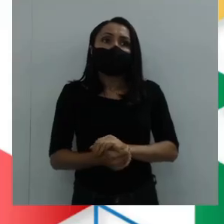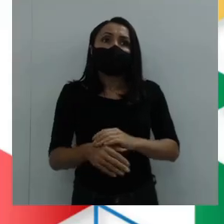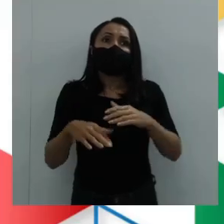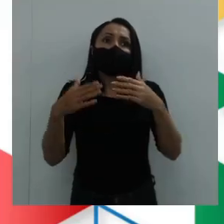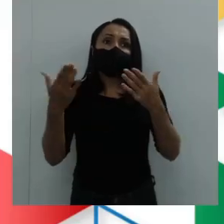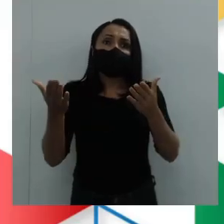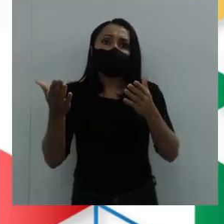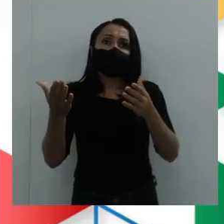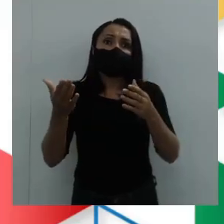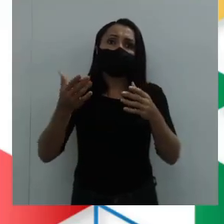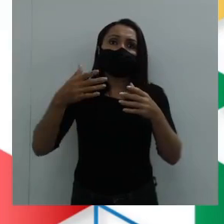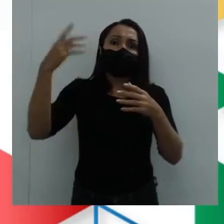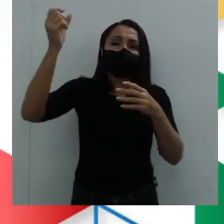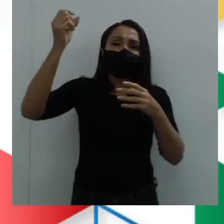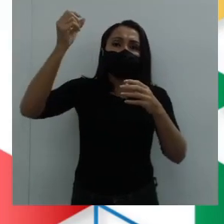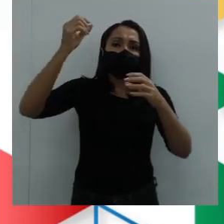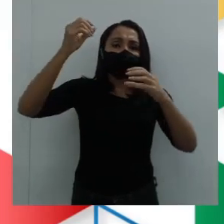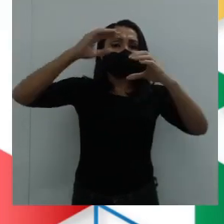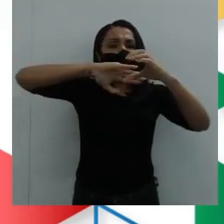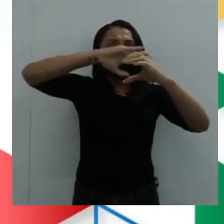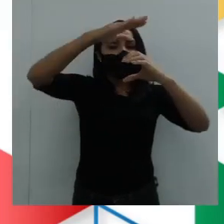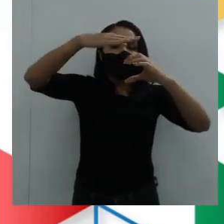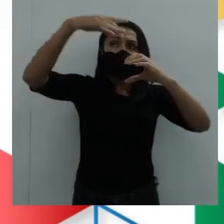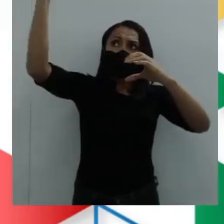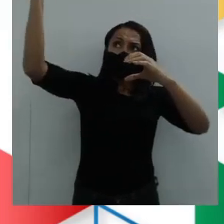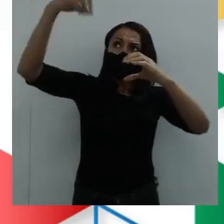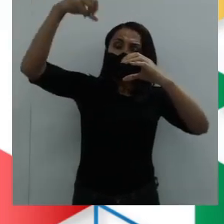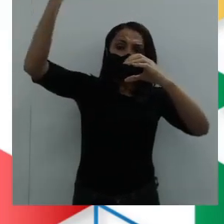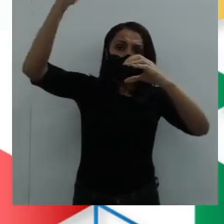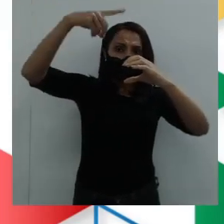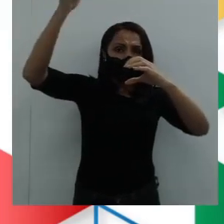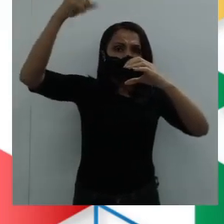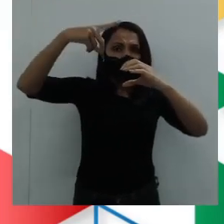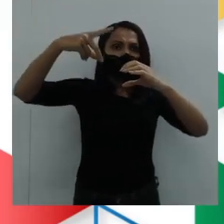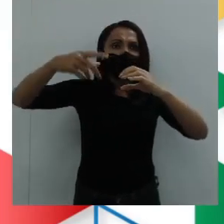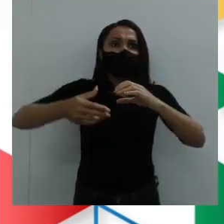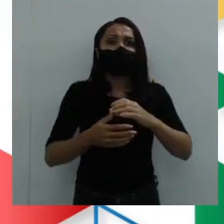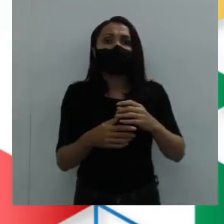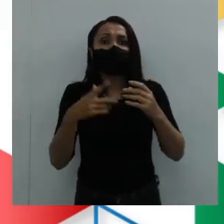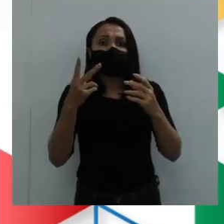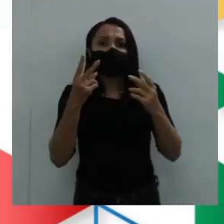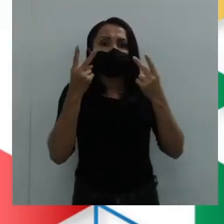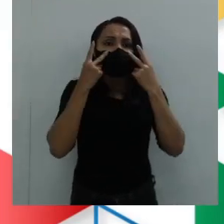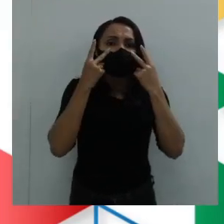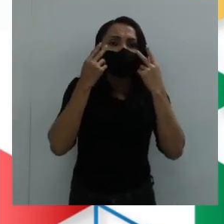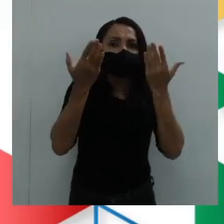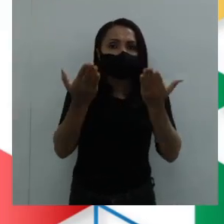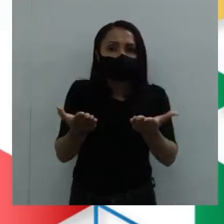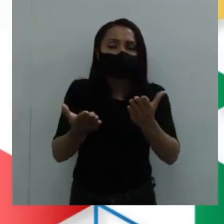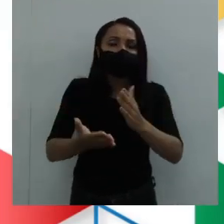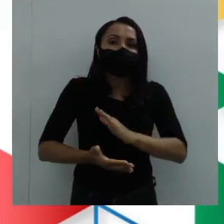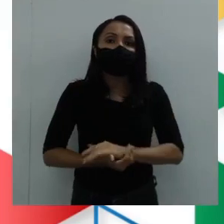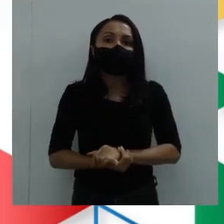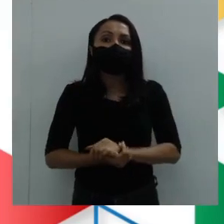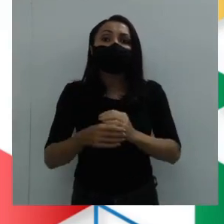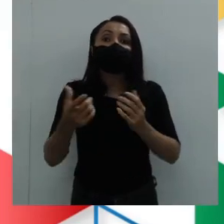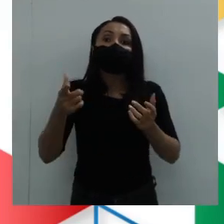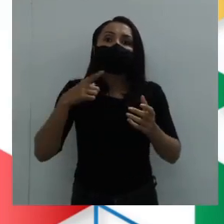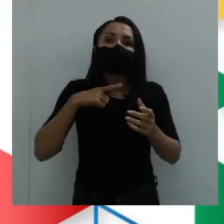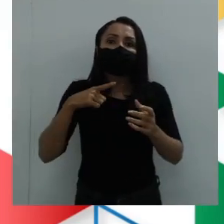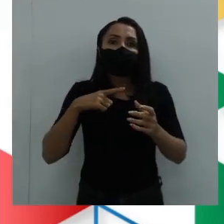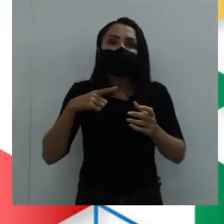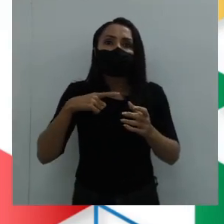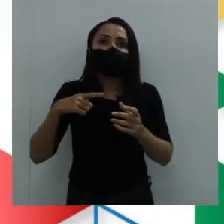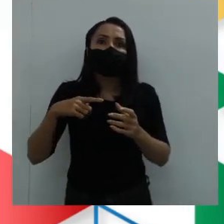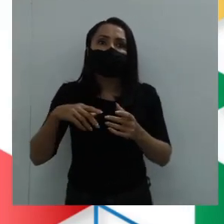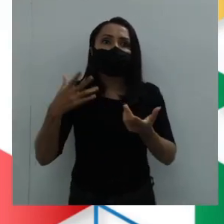raios ultravioletas, como vocês estão observando aí que está na telinha que eu estou vendo aqui, né? Você observa aí que eu tenho a